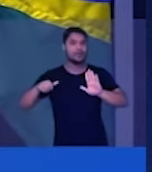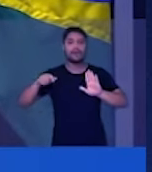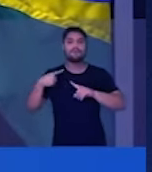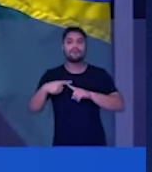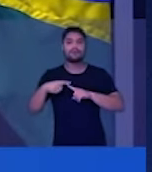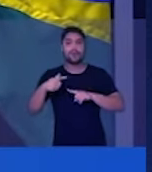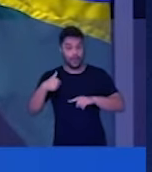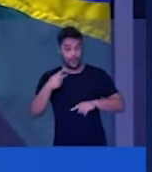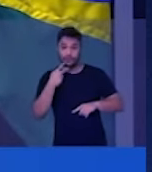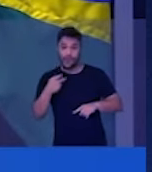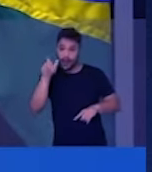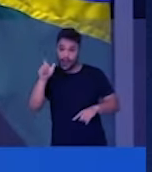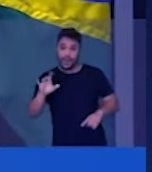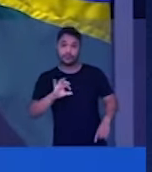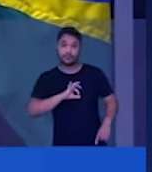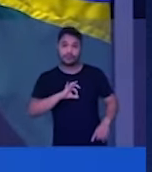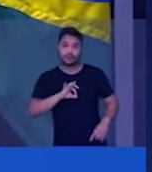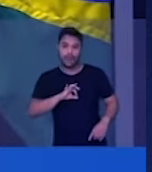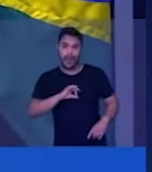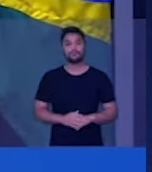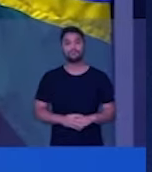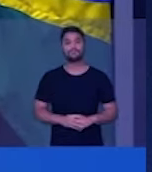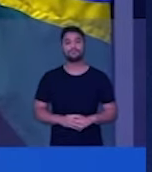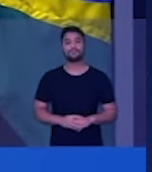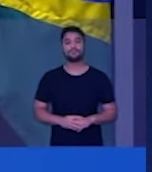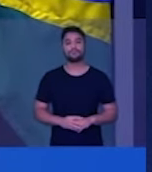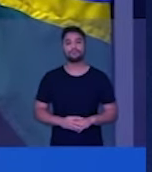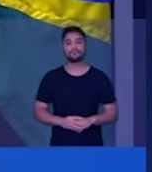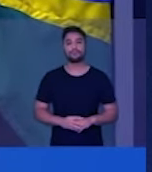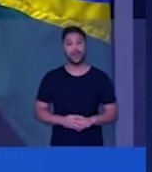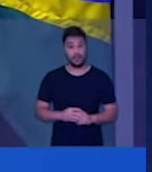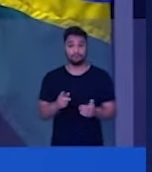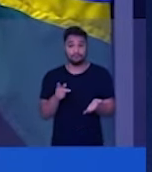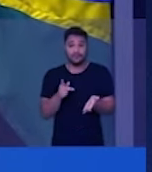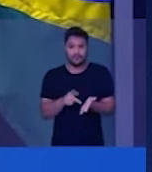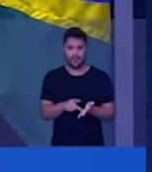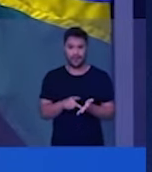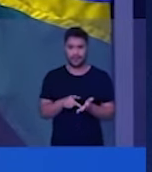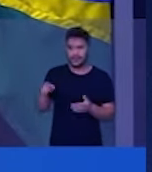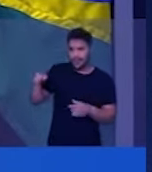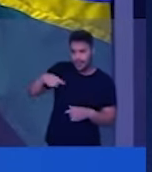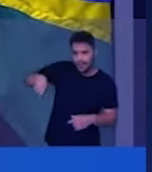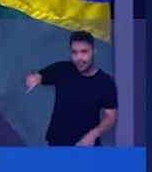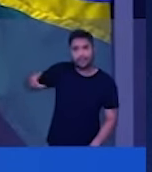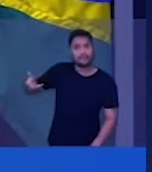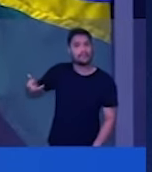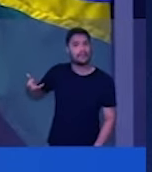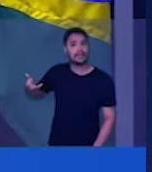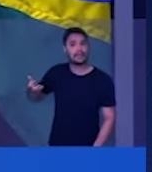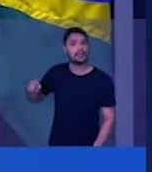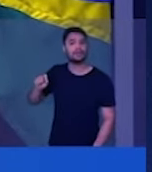estou dizendo que este policial tem agido como um bandido. Na verdade, o que eles querem fazer